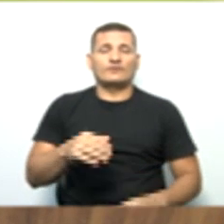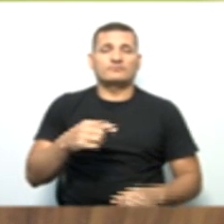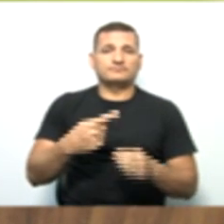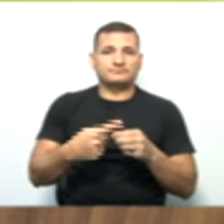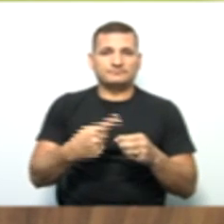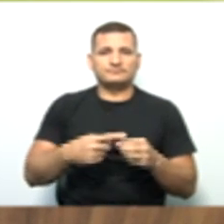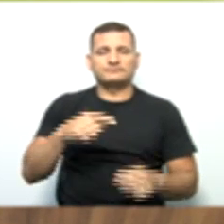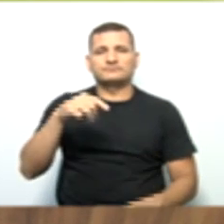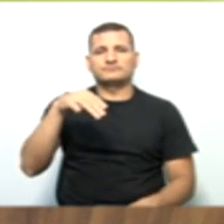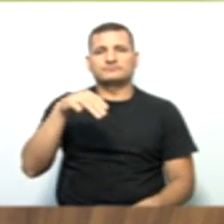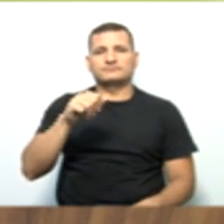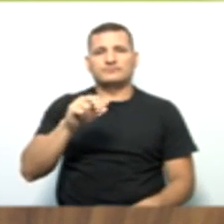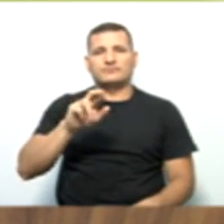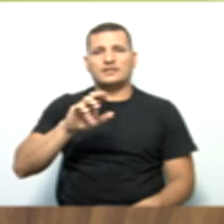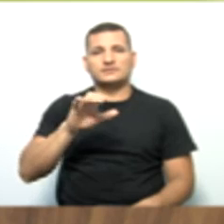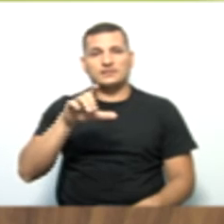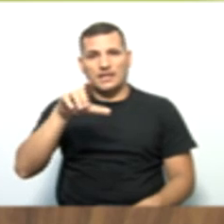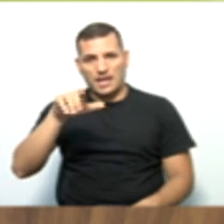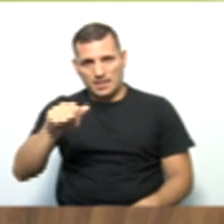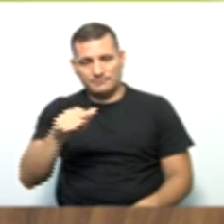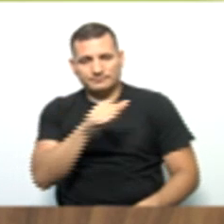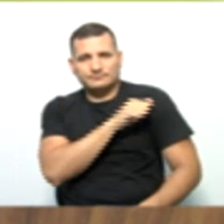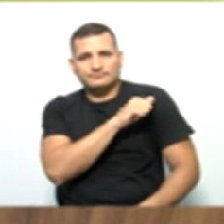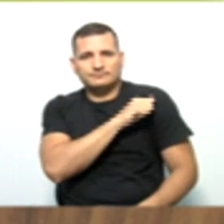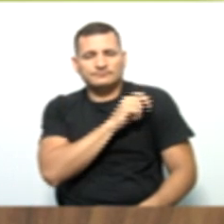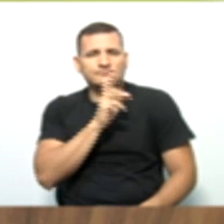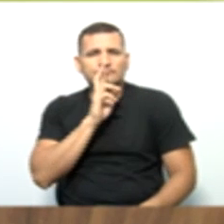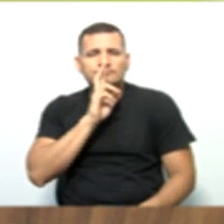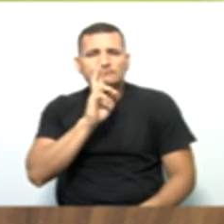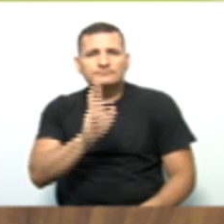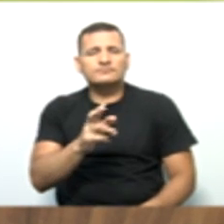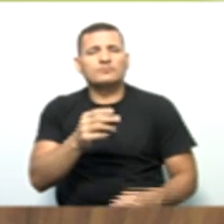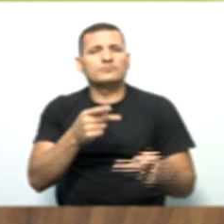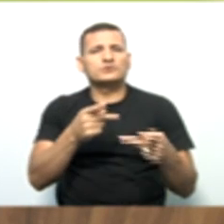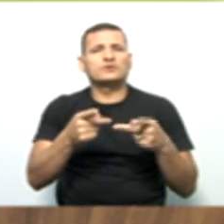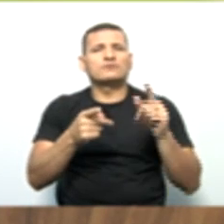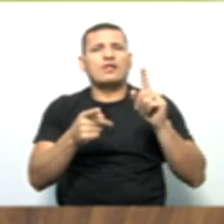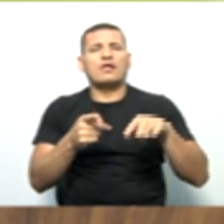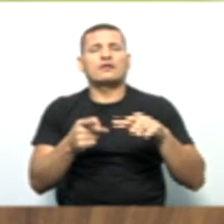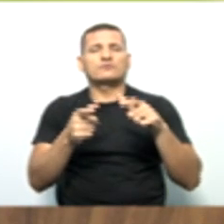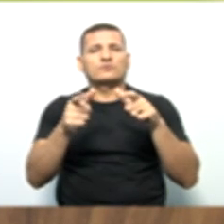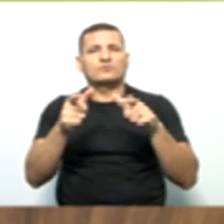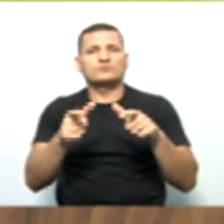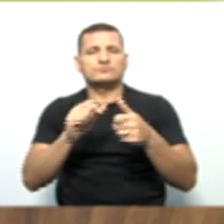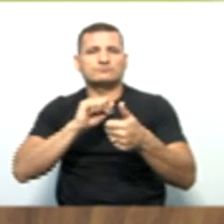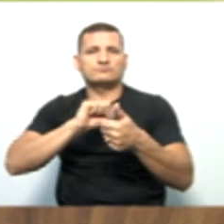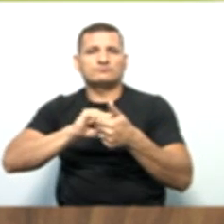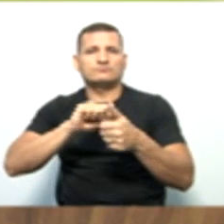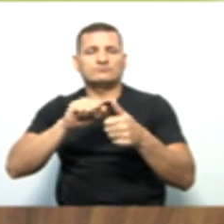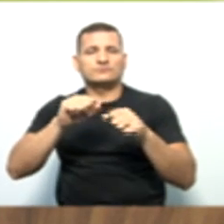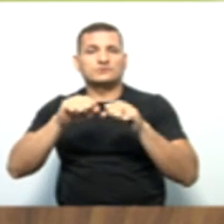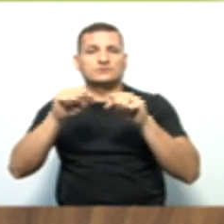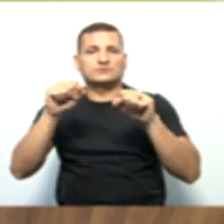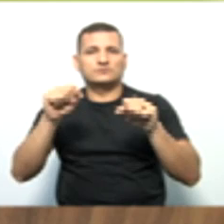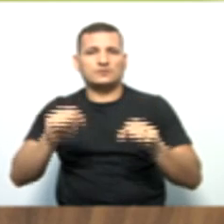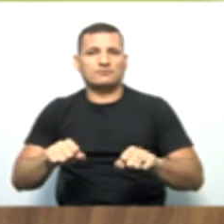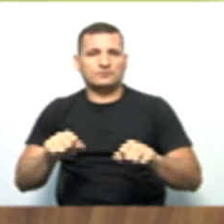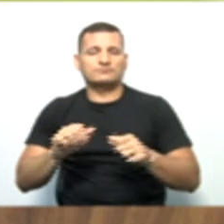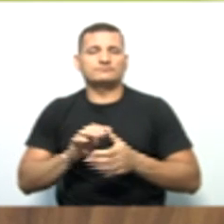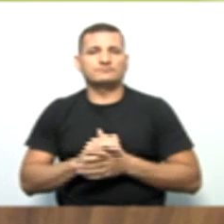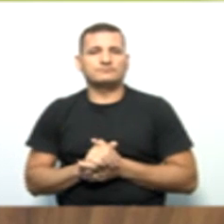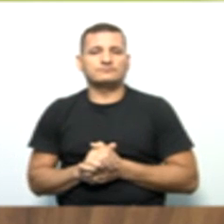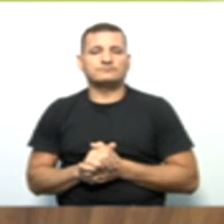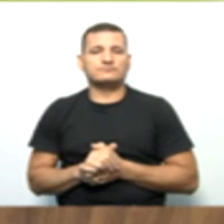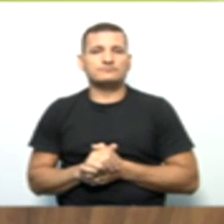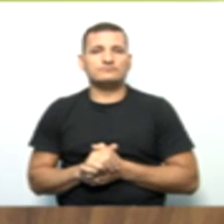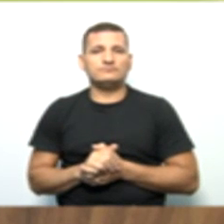que projeto é o lugar onde a qualidade do software é estabelecida. E de